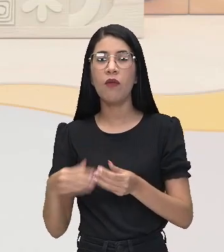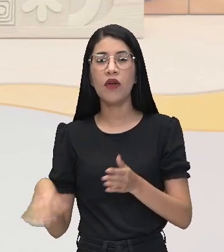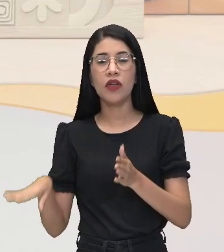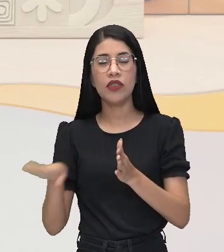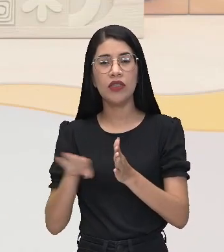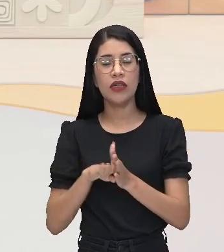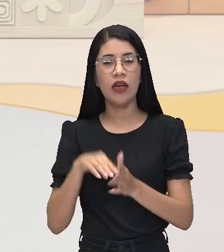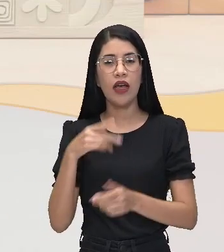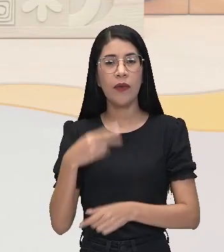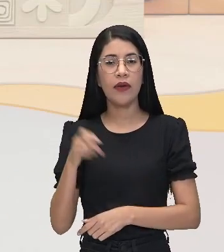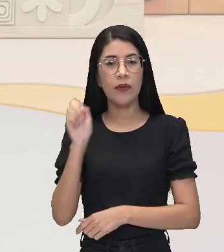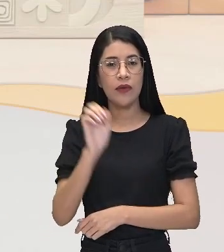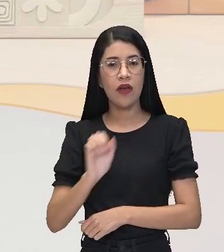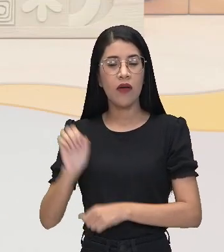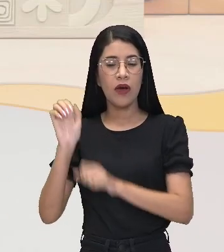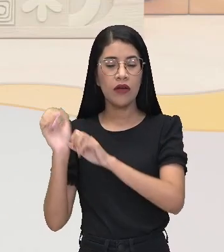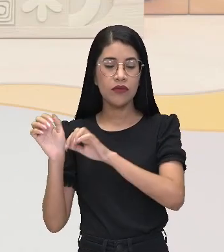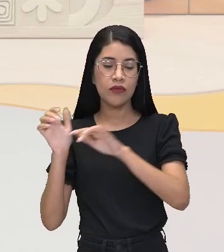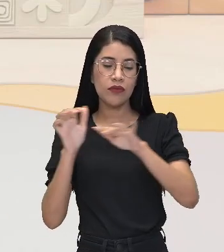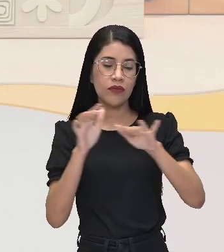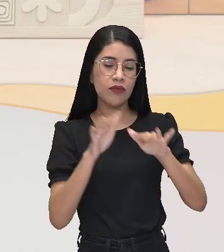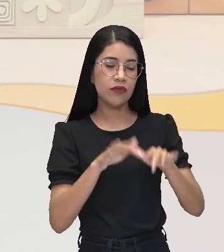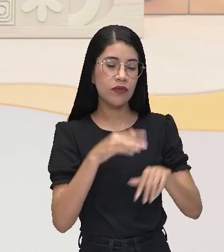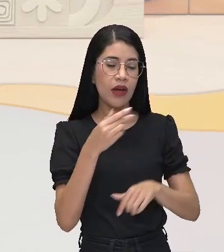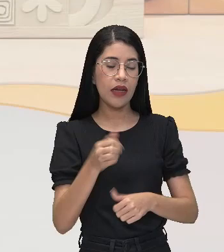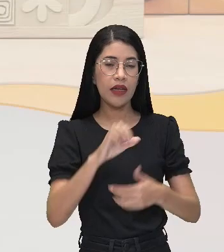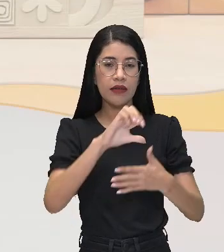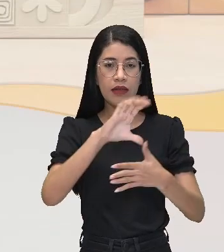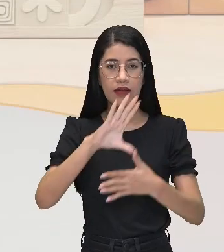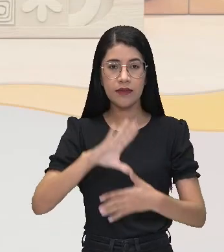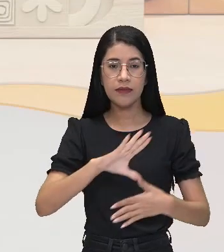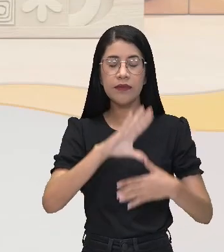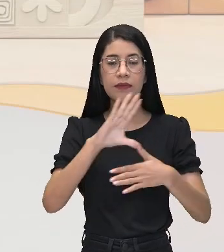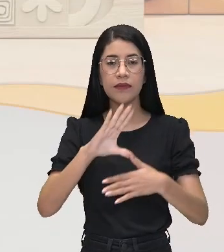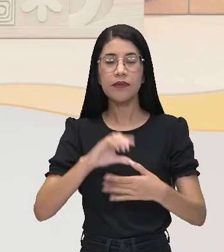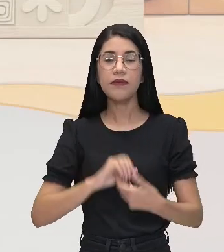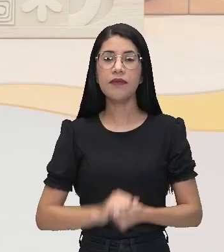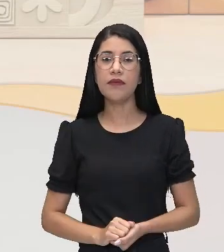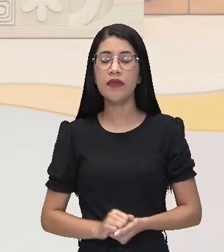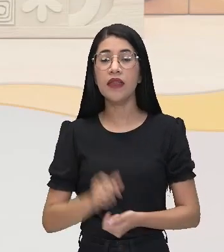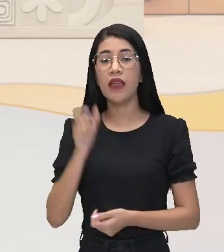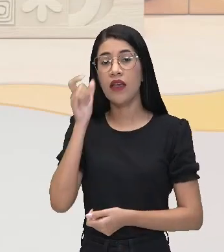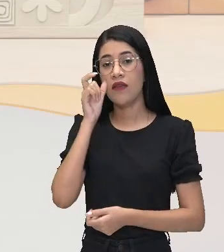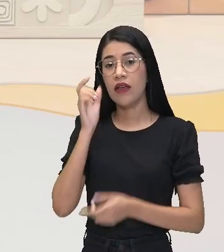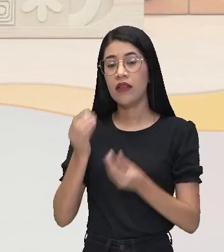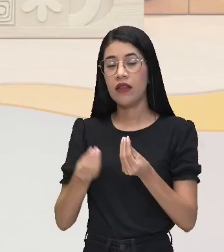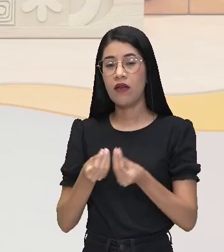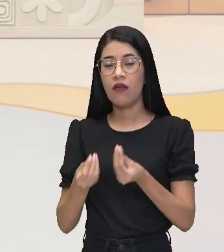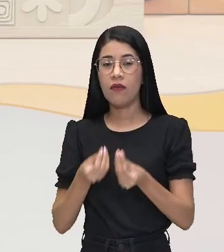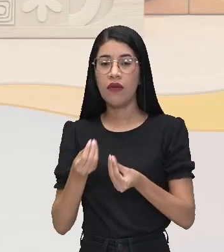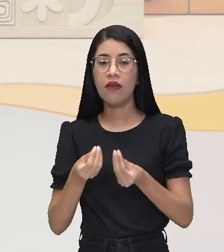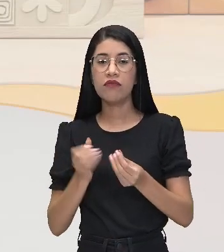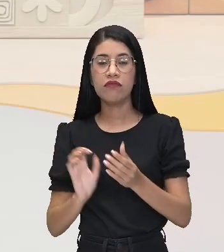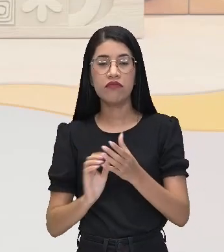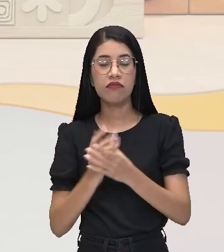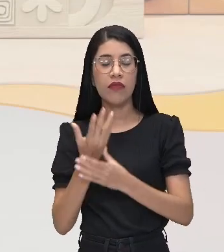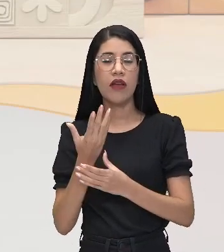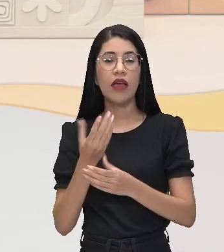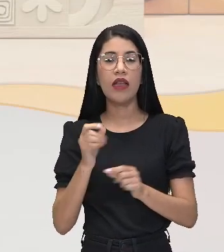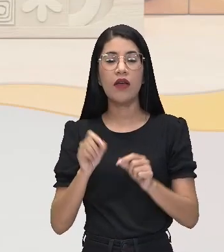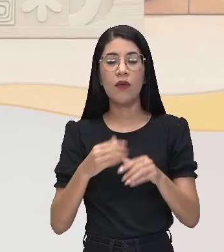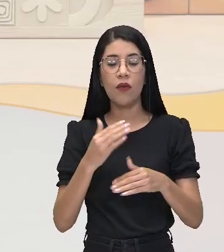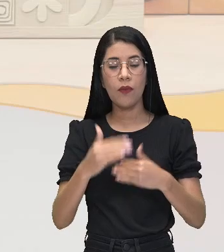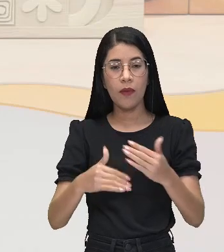dos europeus para o continente americano, onde vamos verificar o processo de formação e